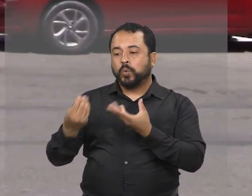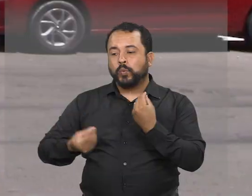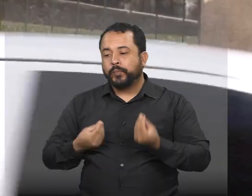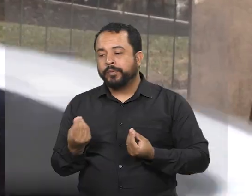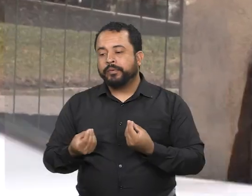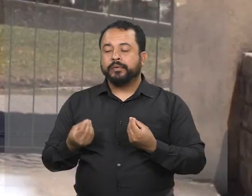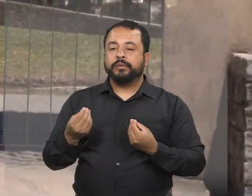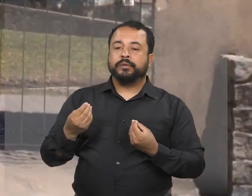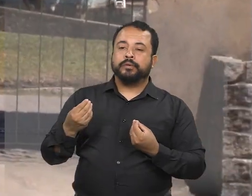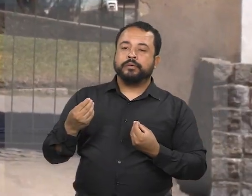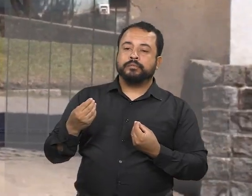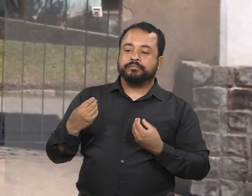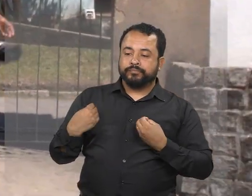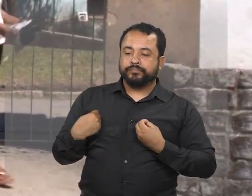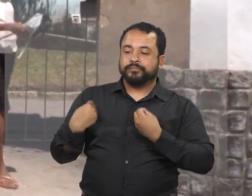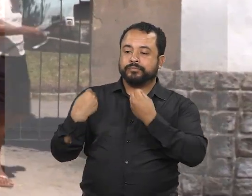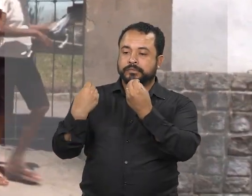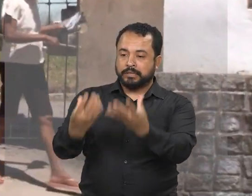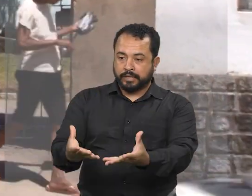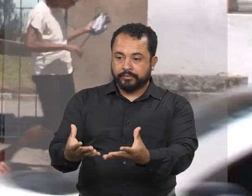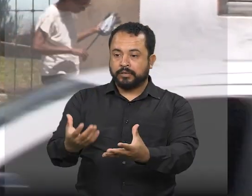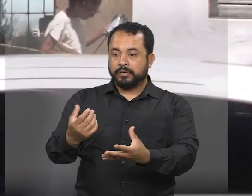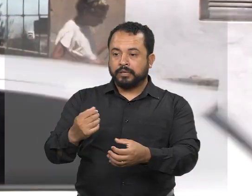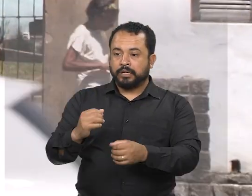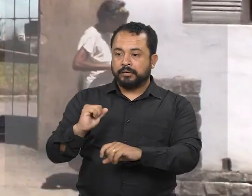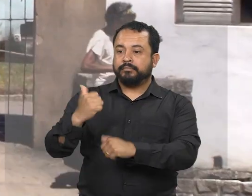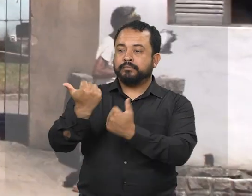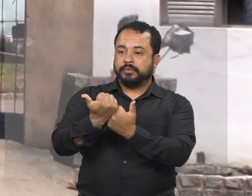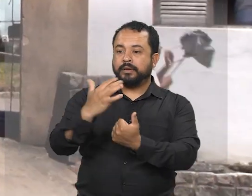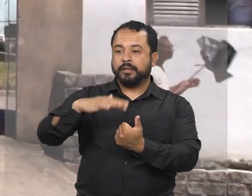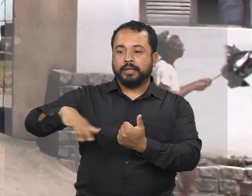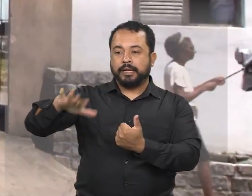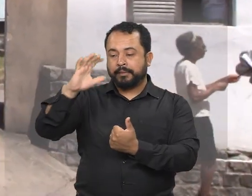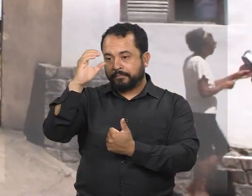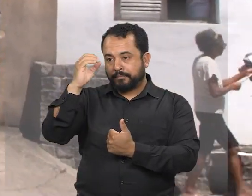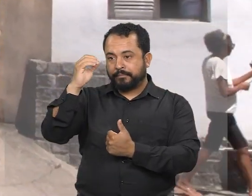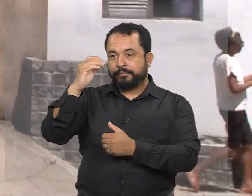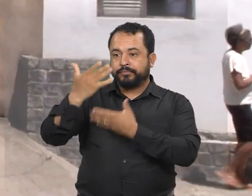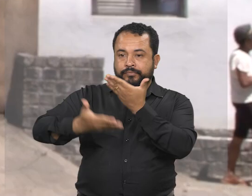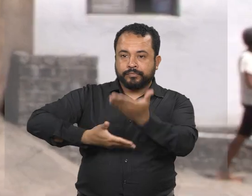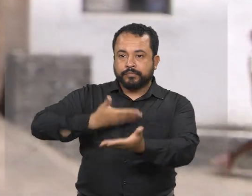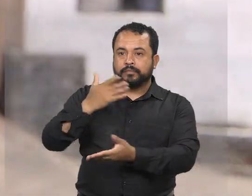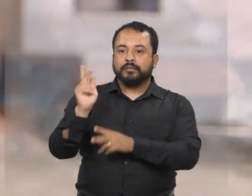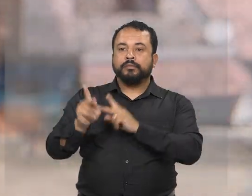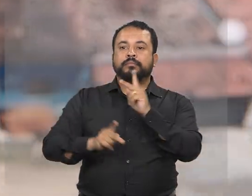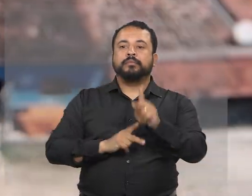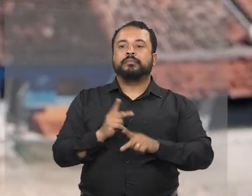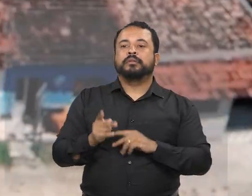rede para devolver serviços, estabilidade e cuidado à população.